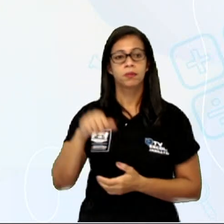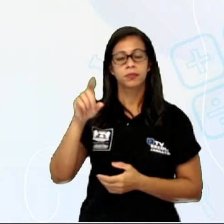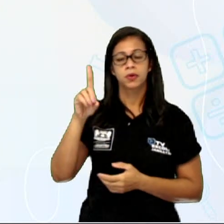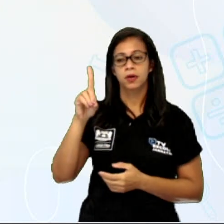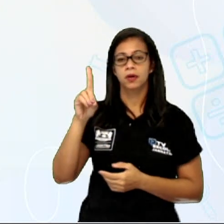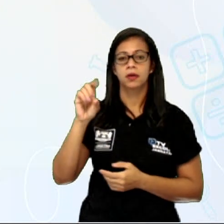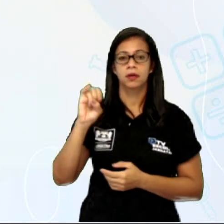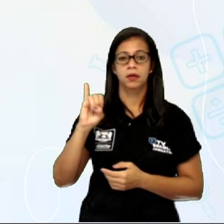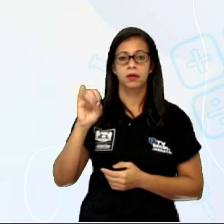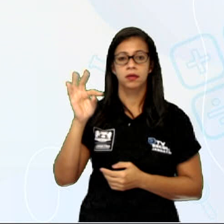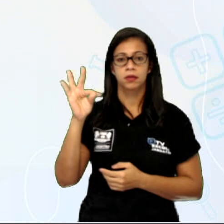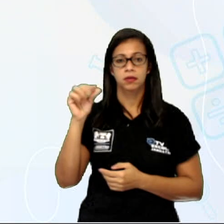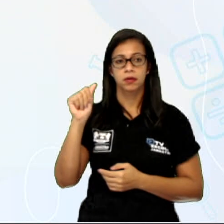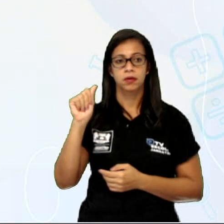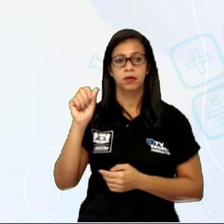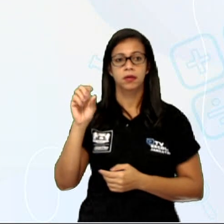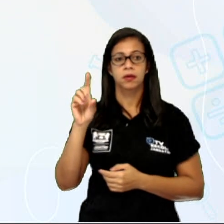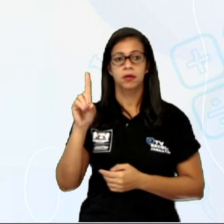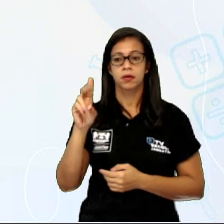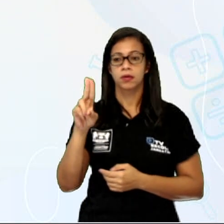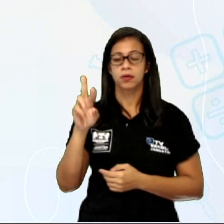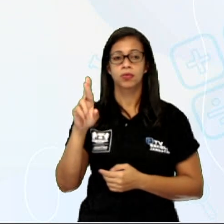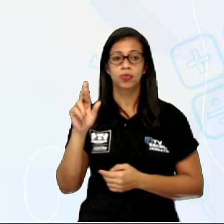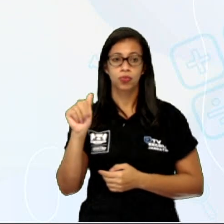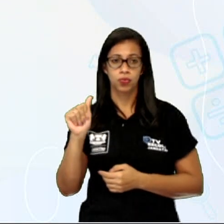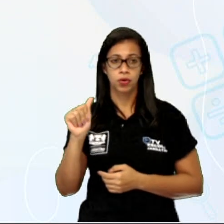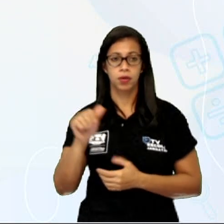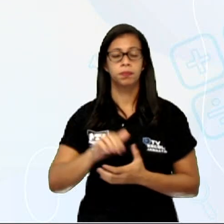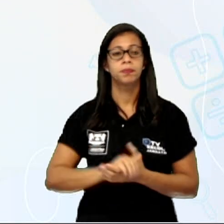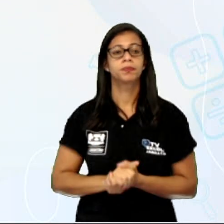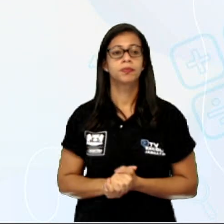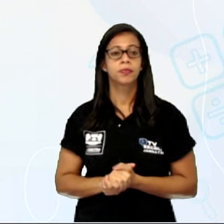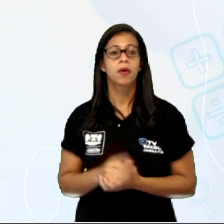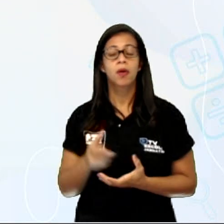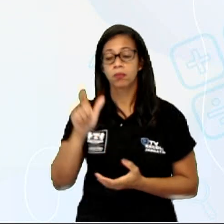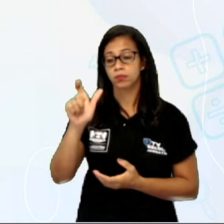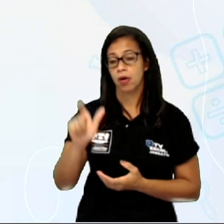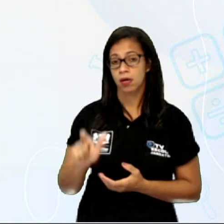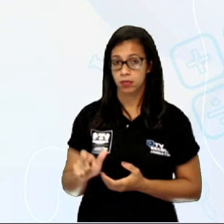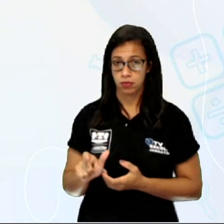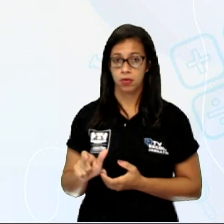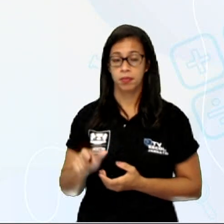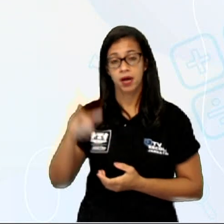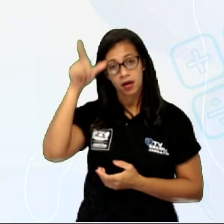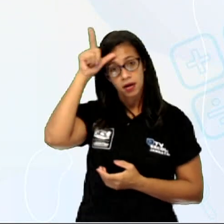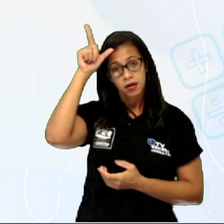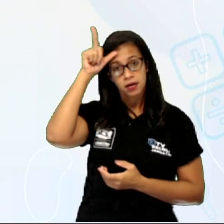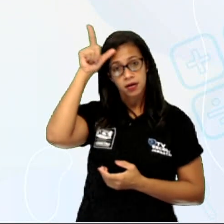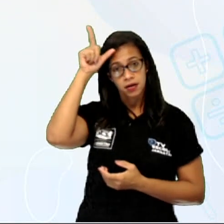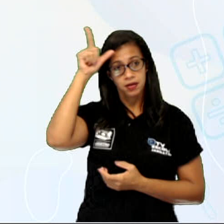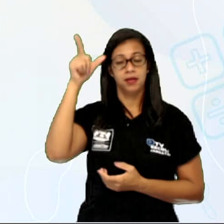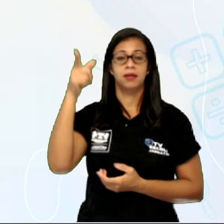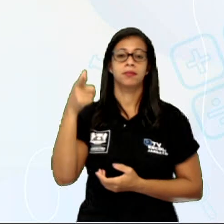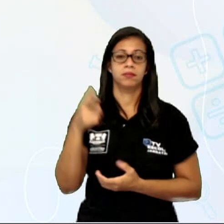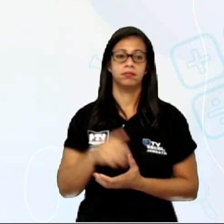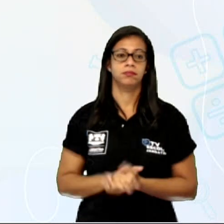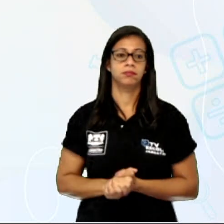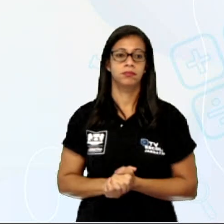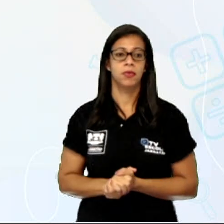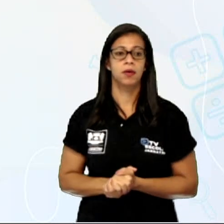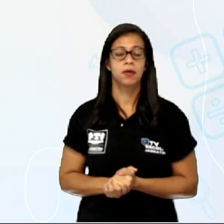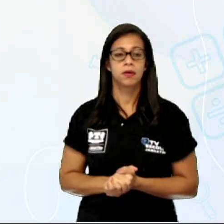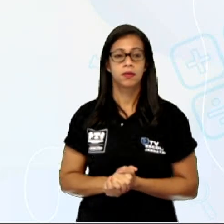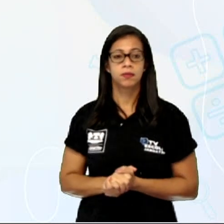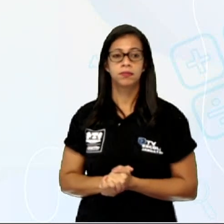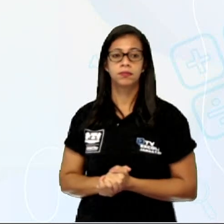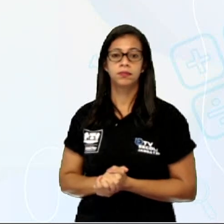Em 1929, Stalin era líder do Partido Comunista. Passou a controlar os órgãos de decisão da burocracia do